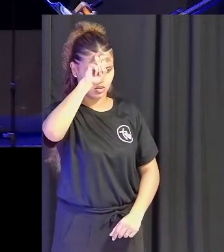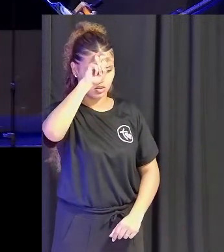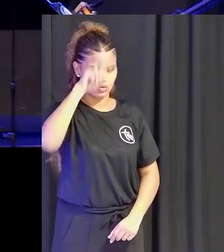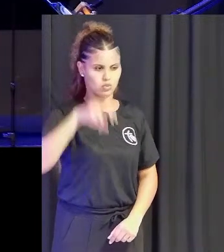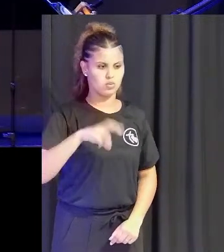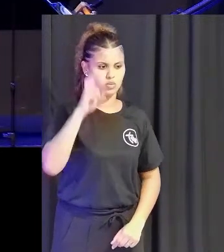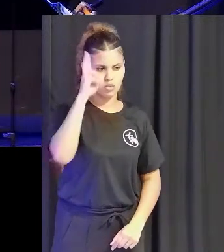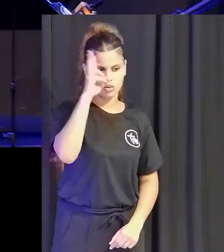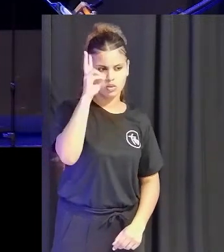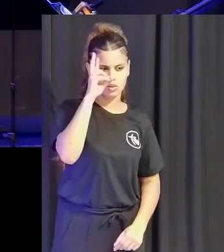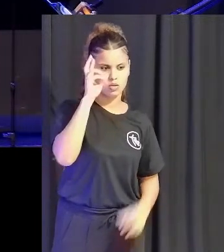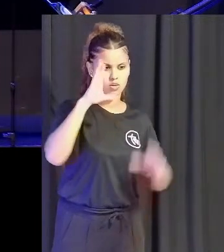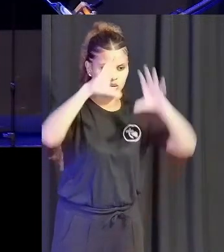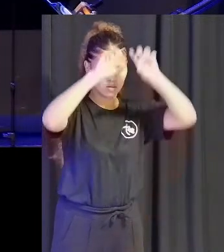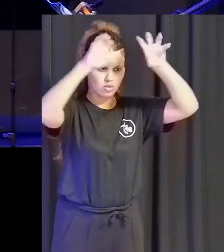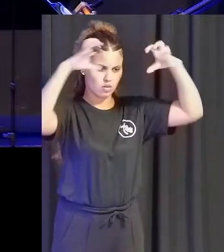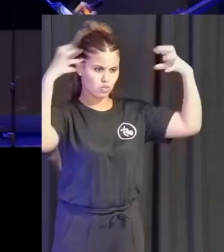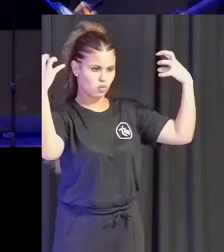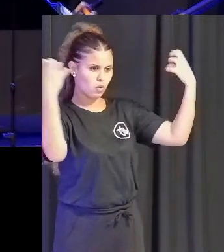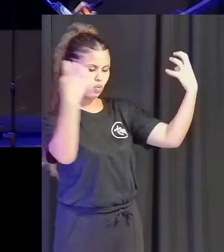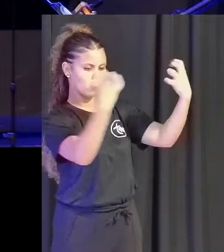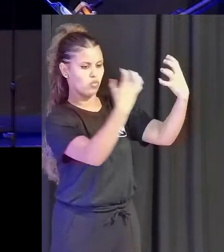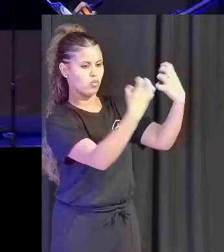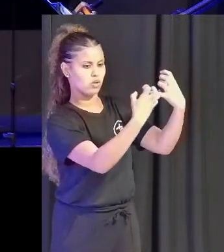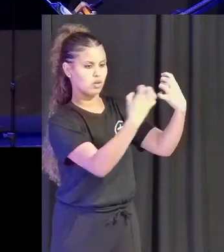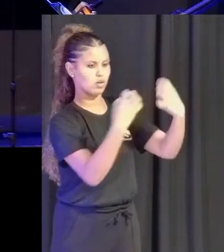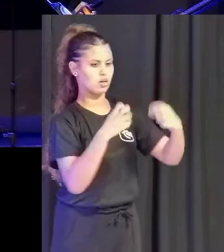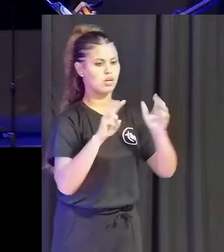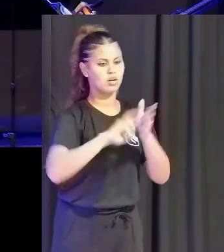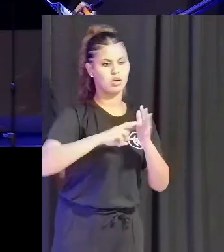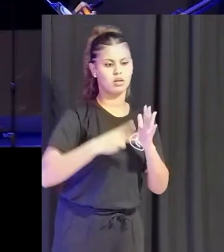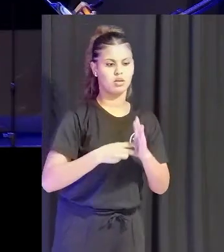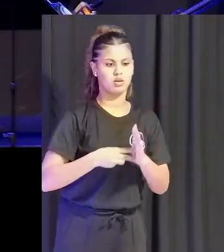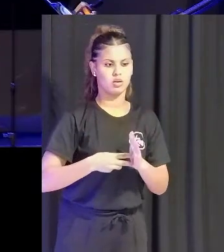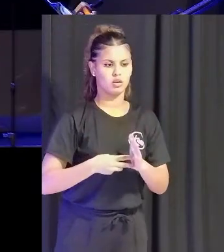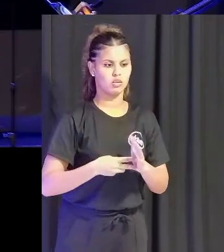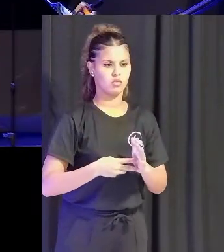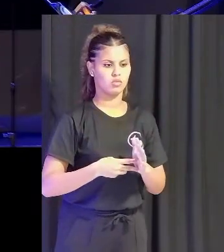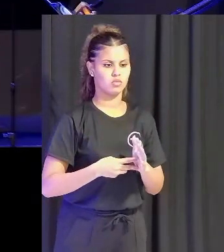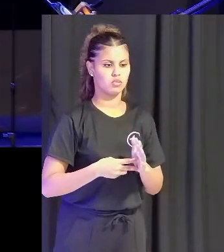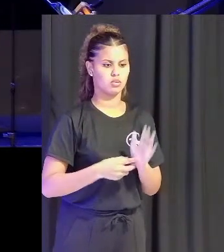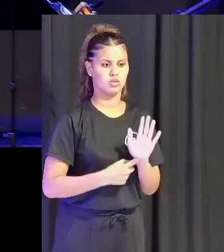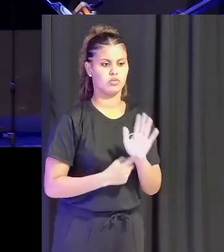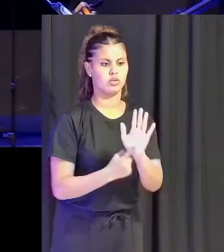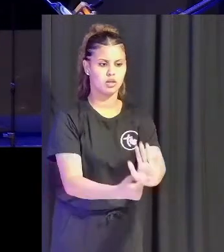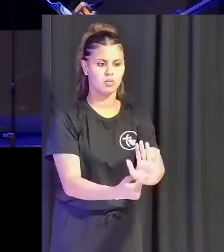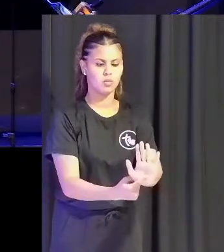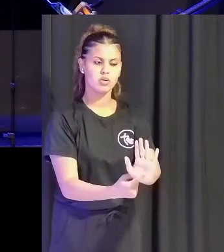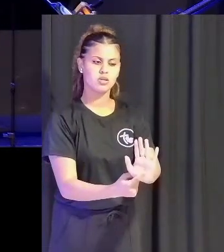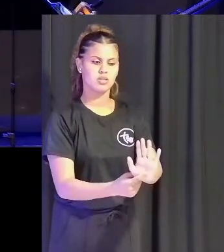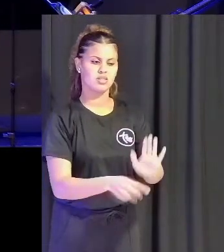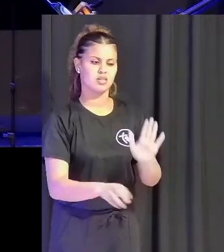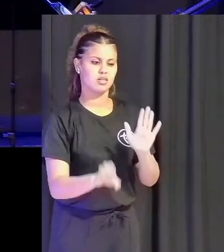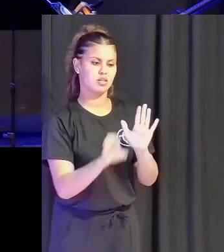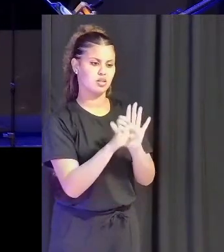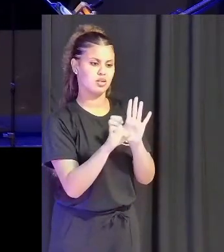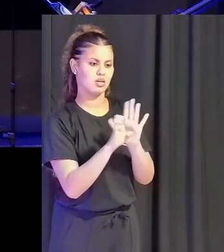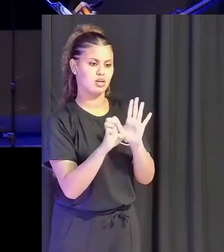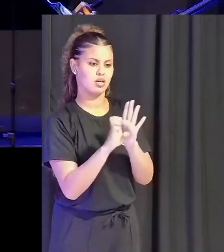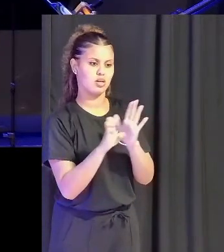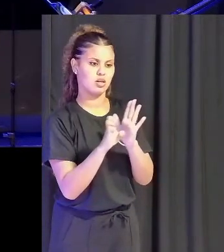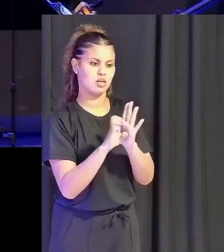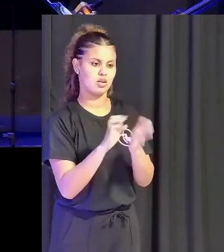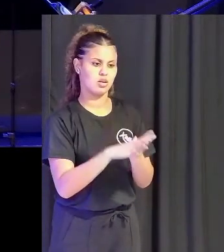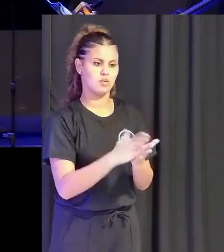Então a nuvem vai fazer uma referência a Êxodo 13, 21. Quando Deus enviou uma nuvem para guiar o